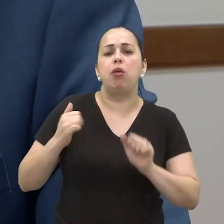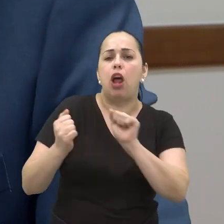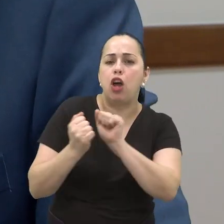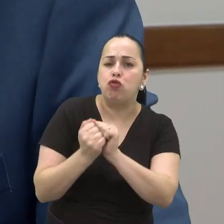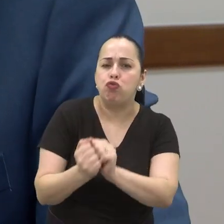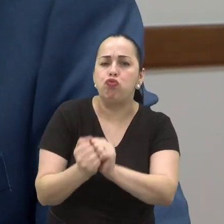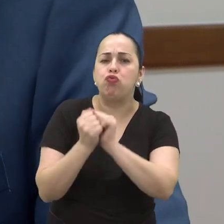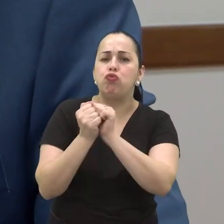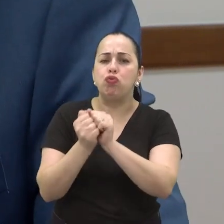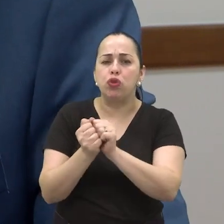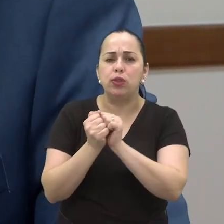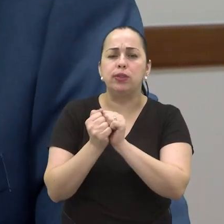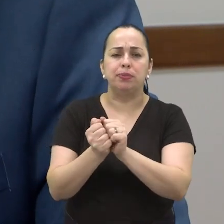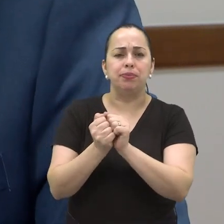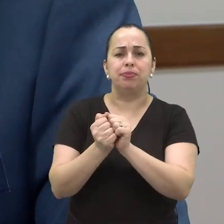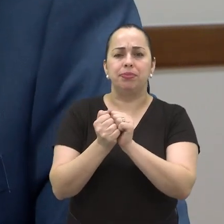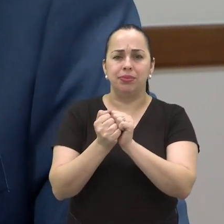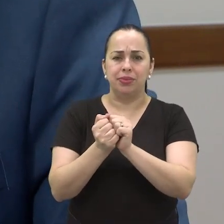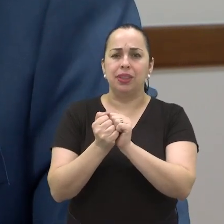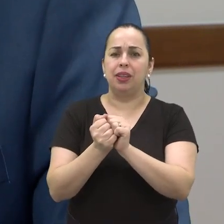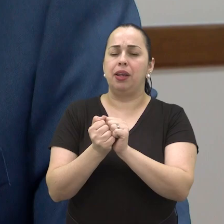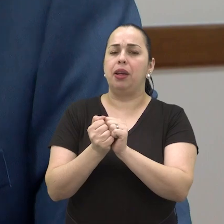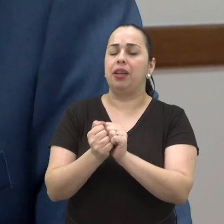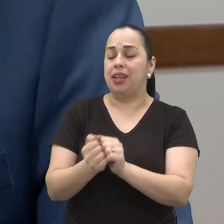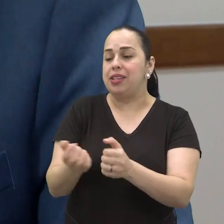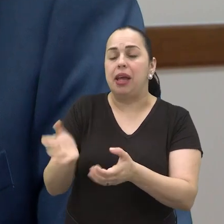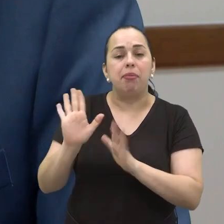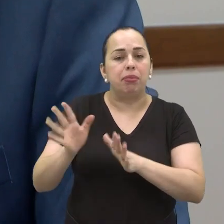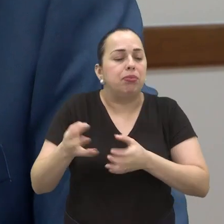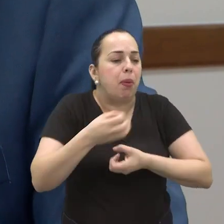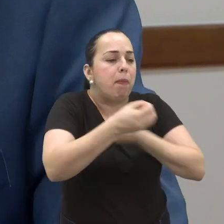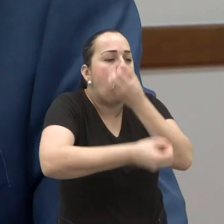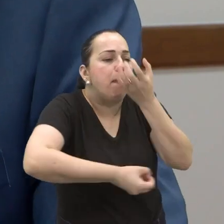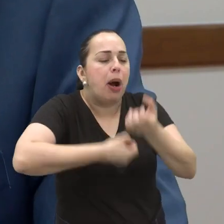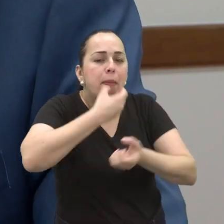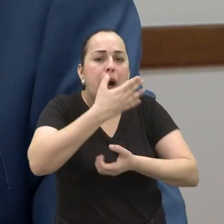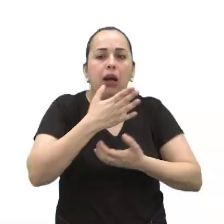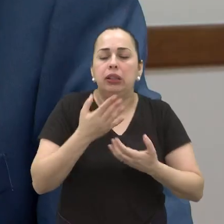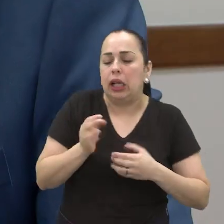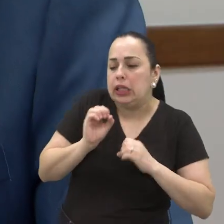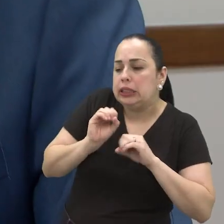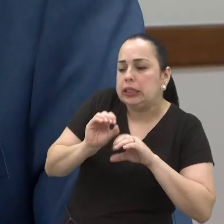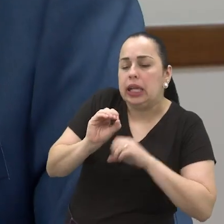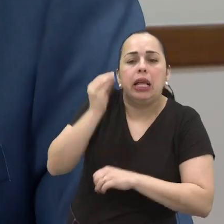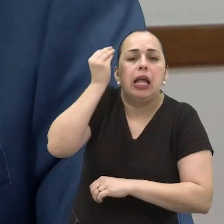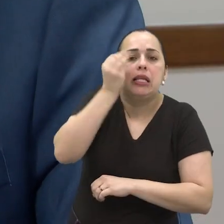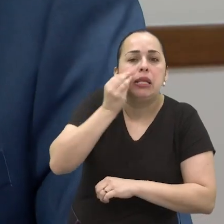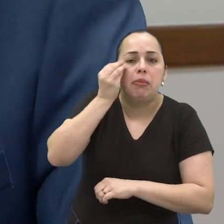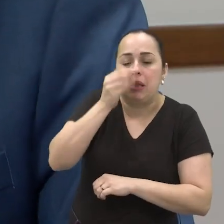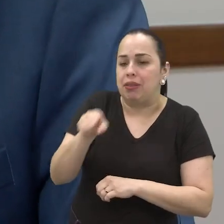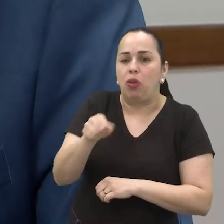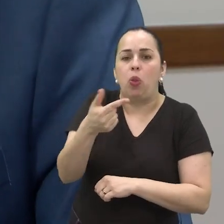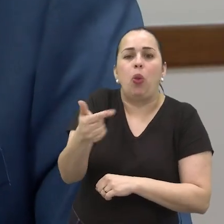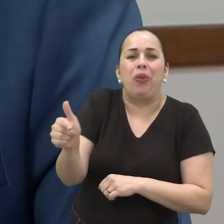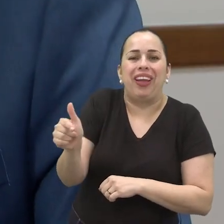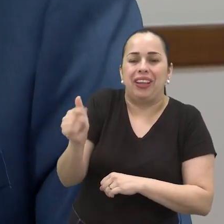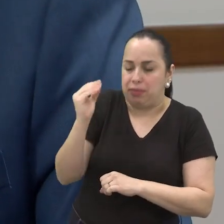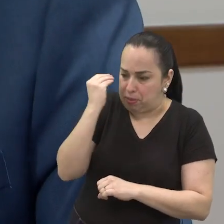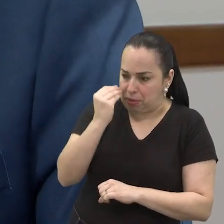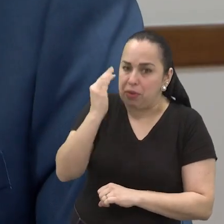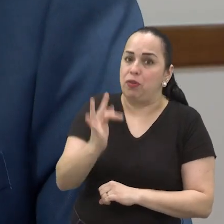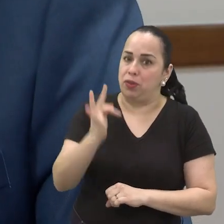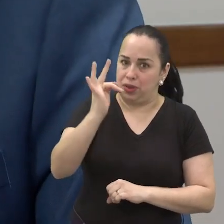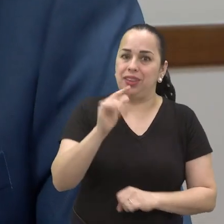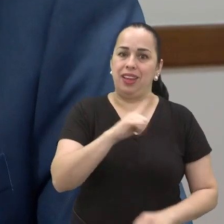ser amigo, ser companheiro, ser aquela pessoa, porque confidente até, né? Você passa uma experiência que eles não